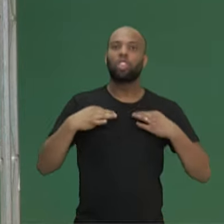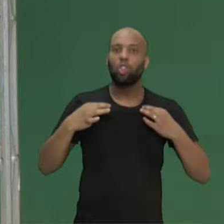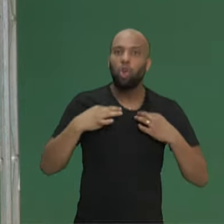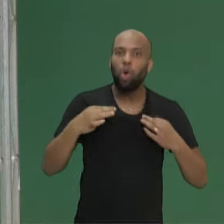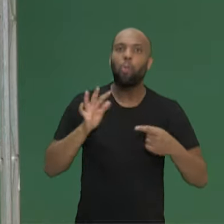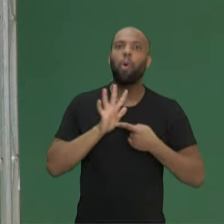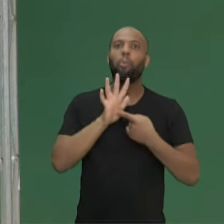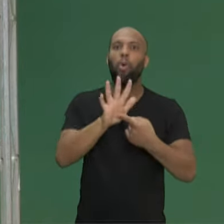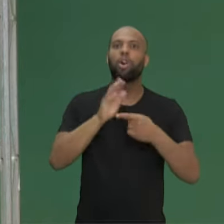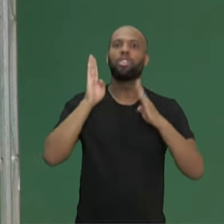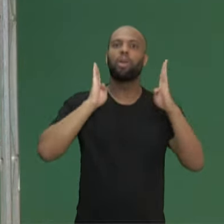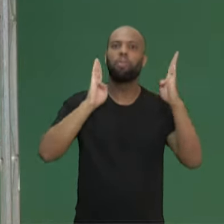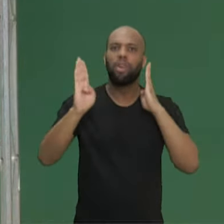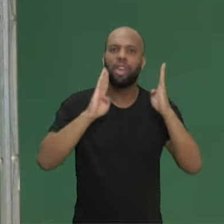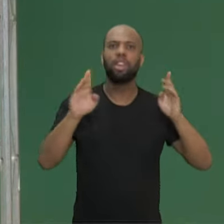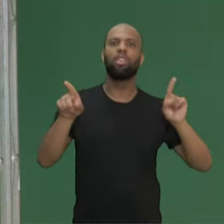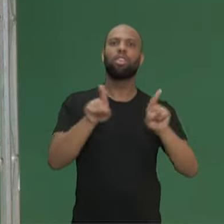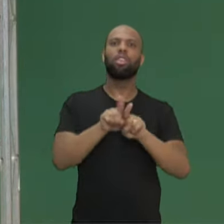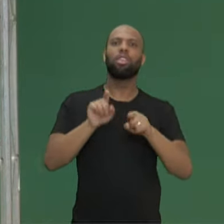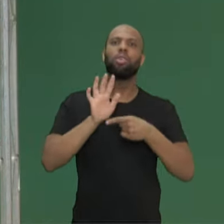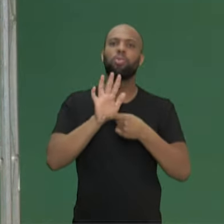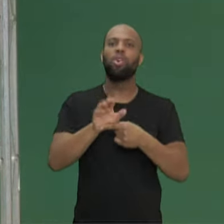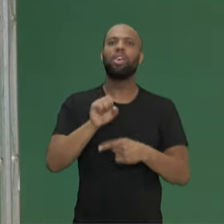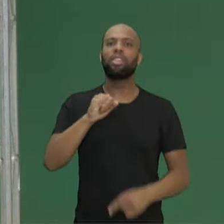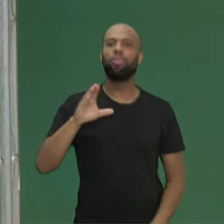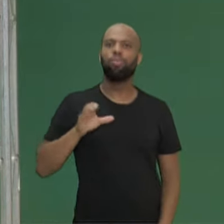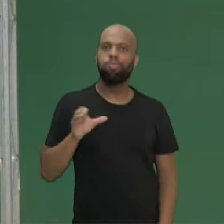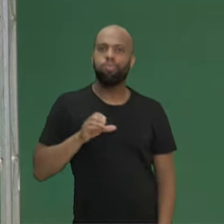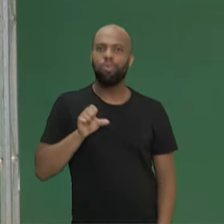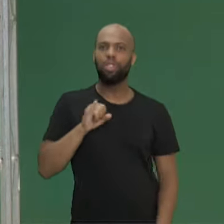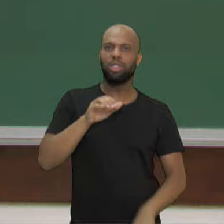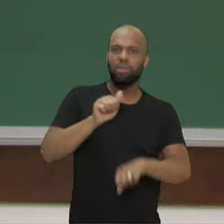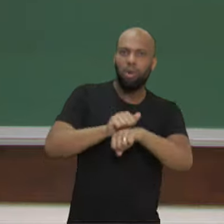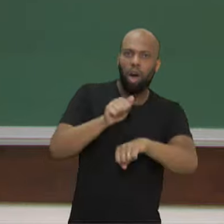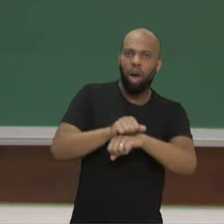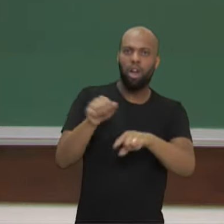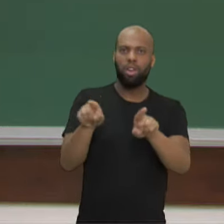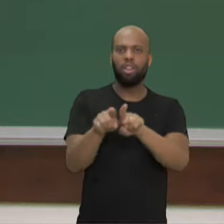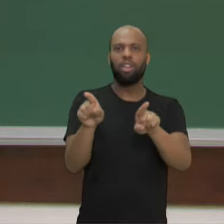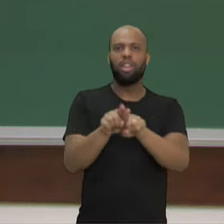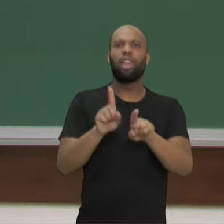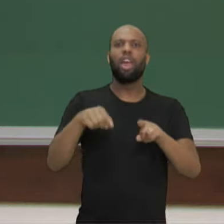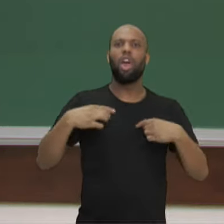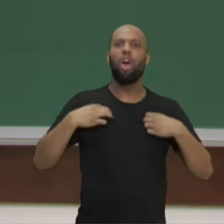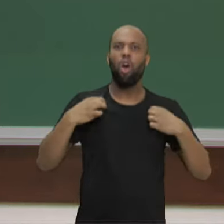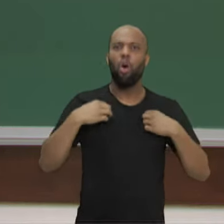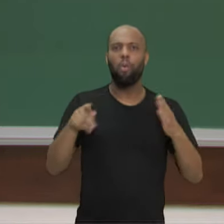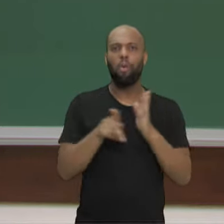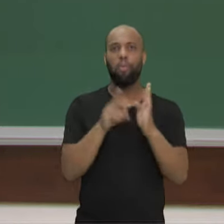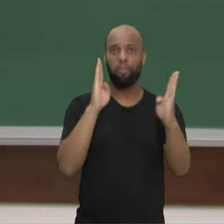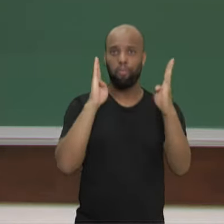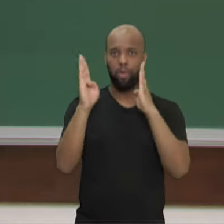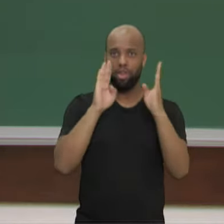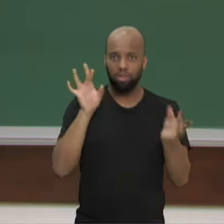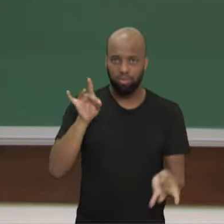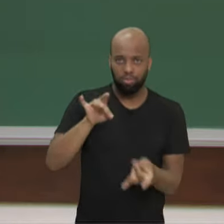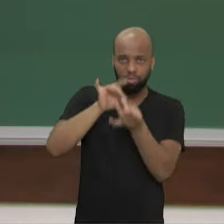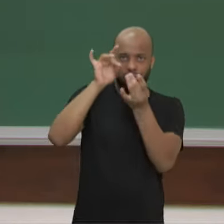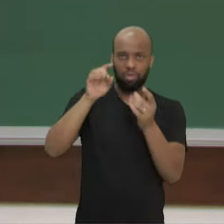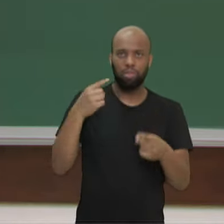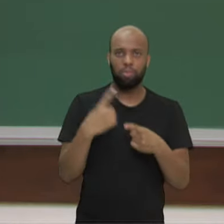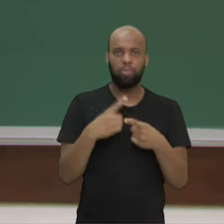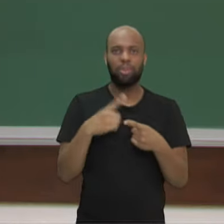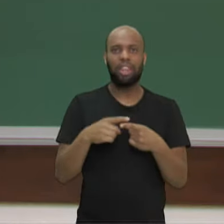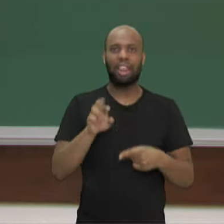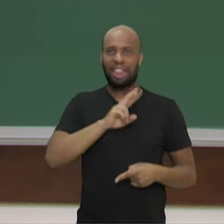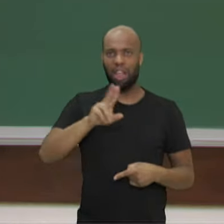social, características, né? Então aqui a questão da nobreza, um figurino de época, né? Então a gente percebe que não é um figurino dos